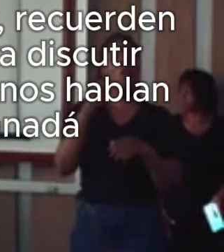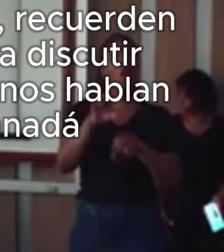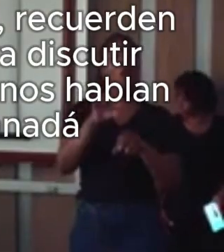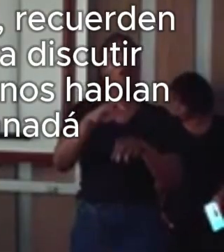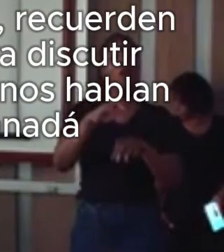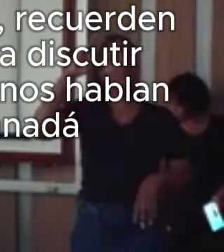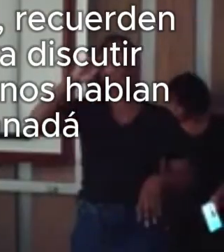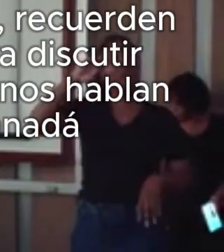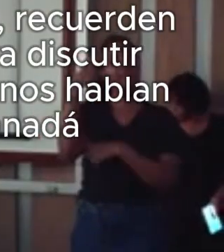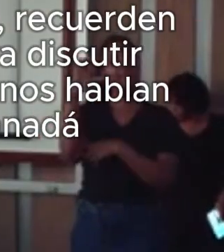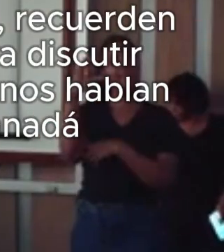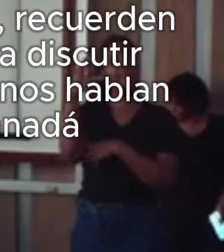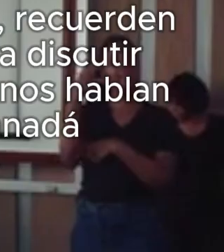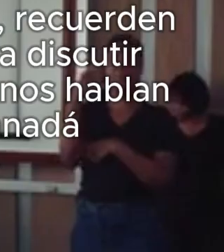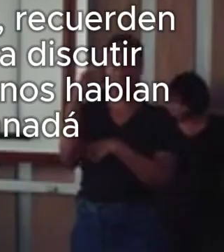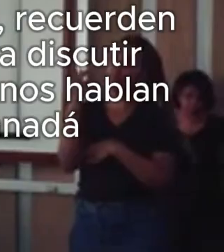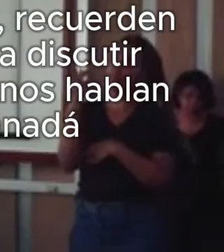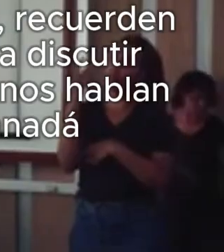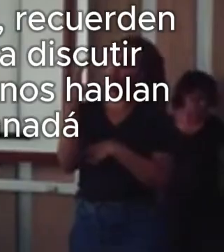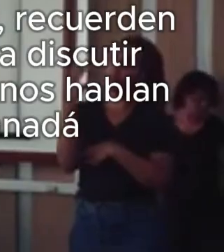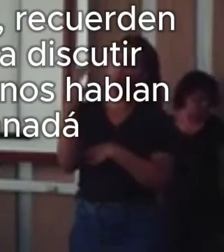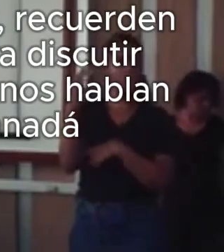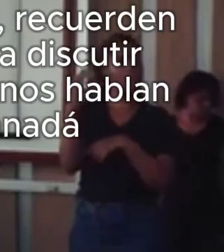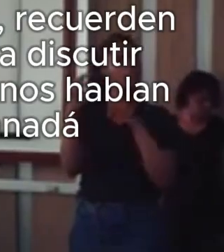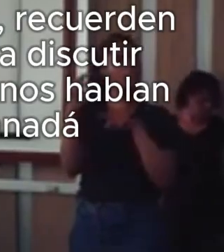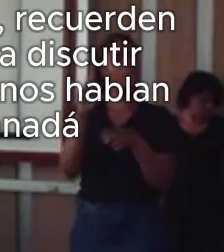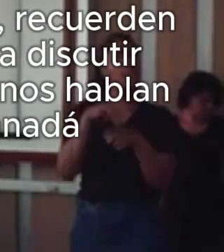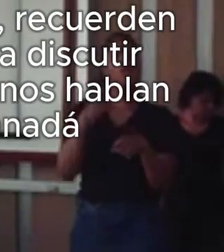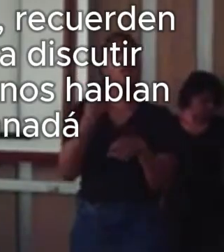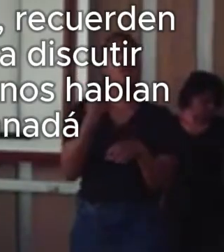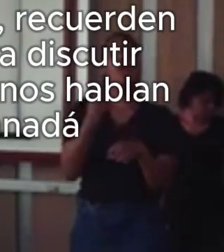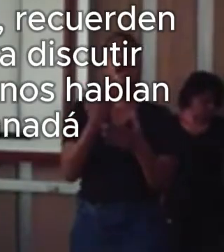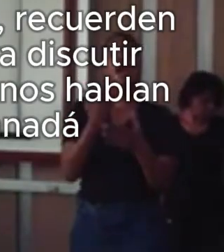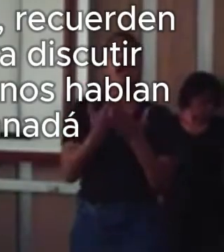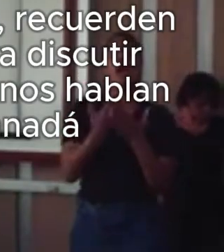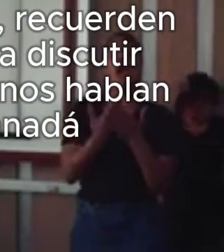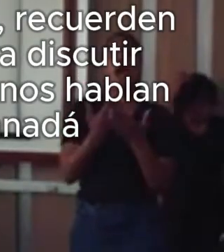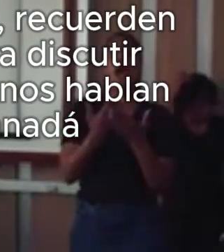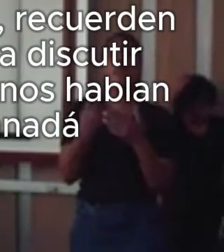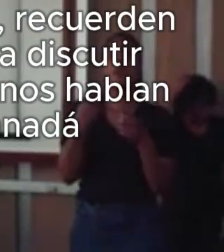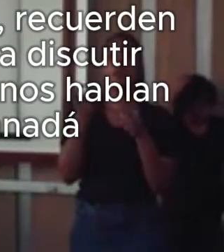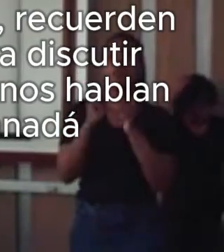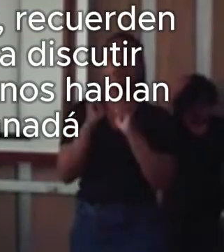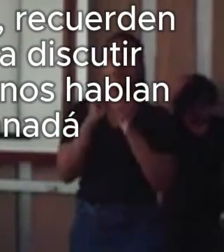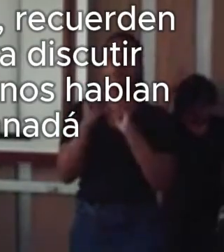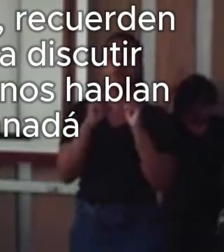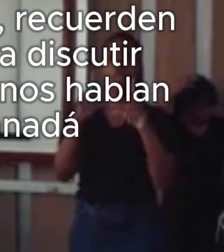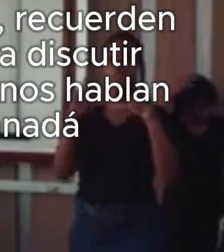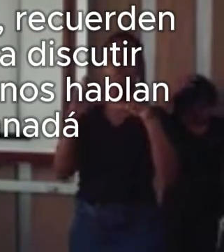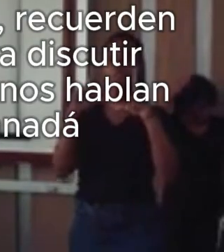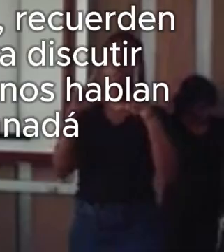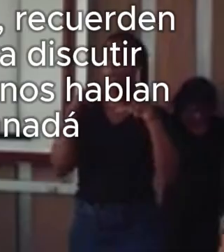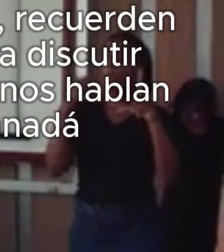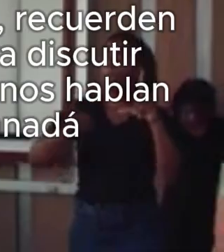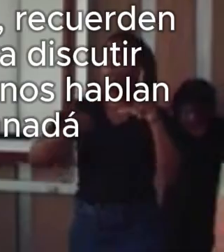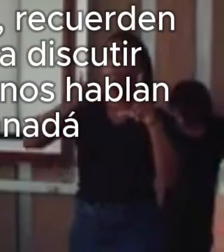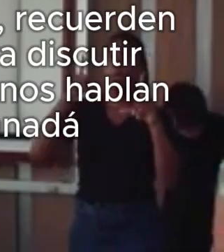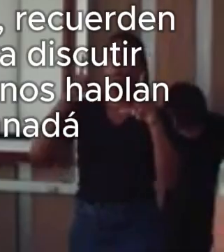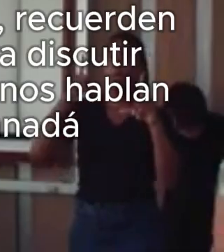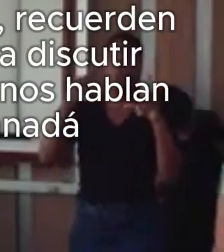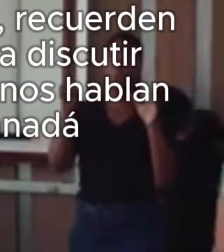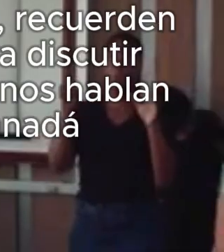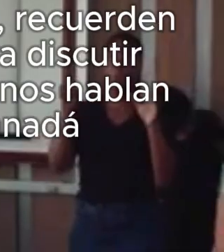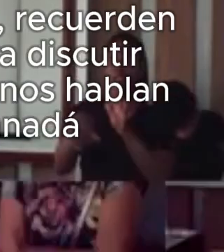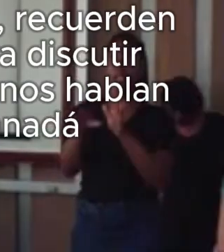gente tem uma aula para discutir quais são as fotos mais impressionantes da ciência. E aí os alunos falam